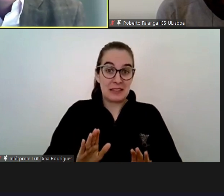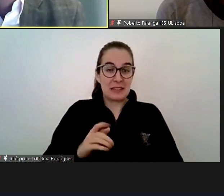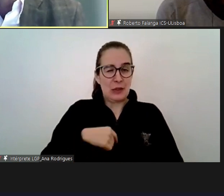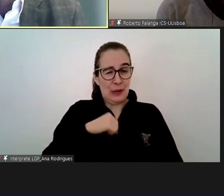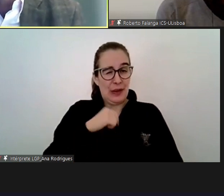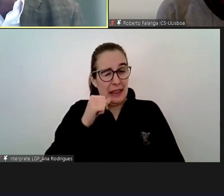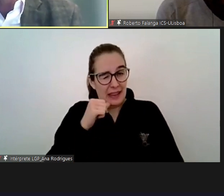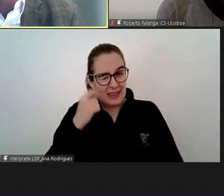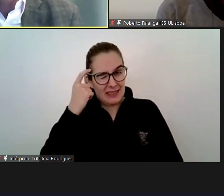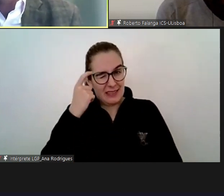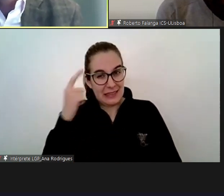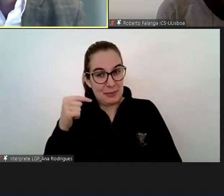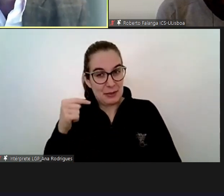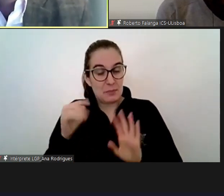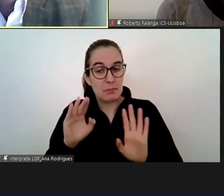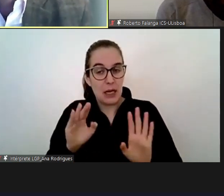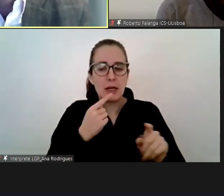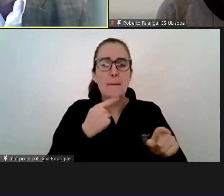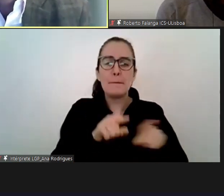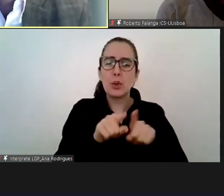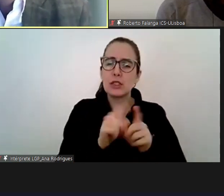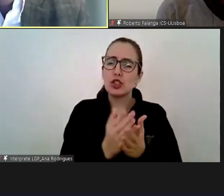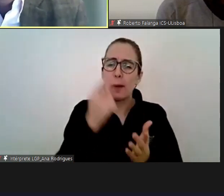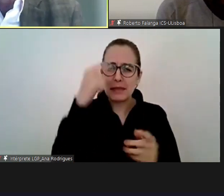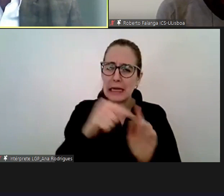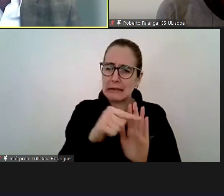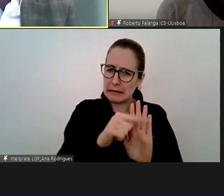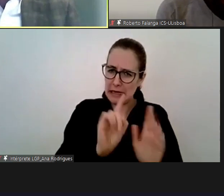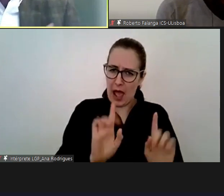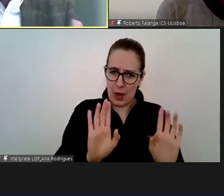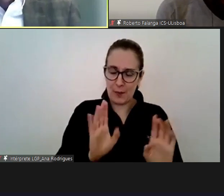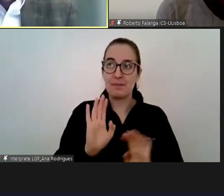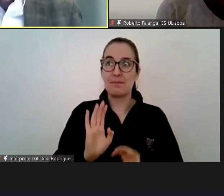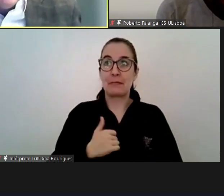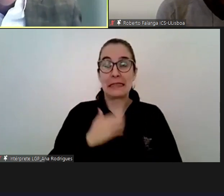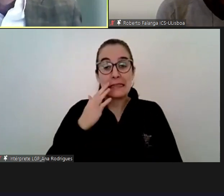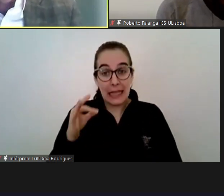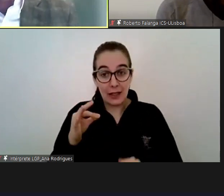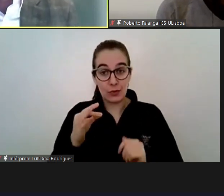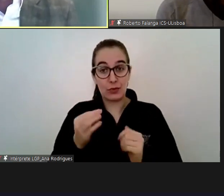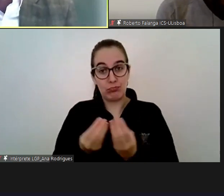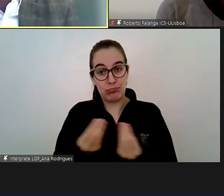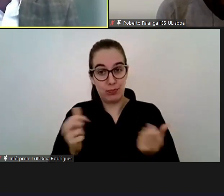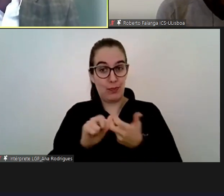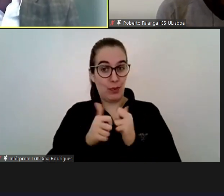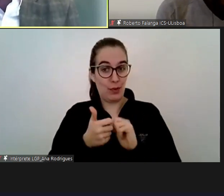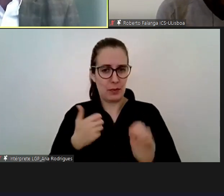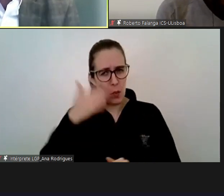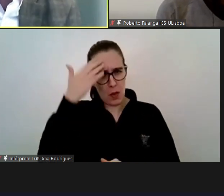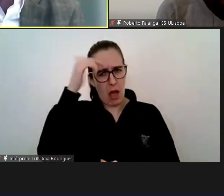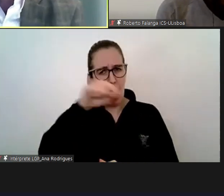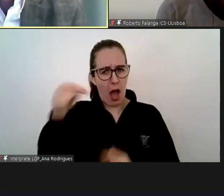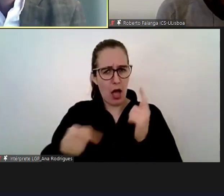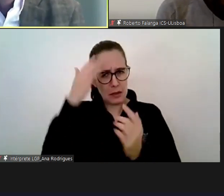pessimista, mas não quero ser politicamente pessimista também, e dizer que isto não tem solução. Soluções haverá. Agora, o que me parece é que isto já não